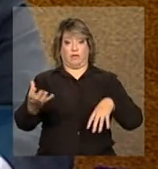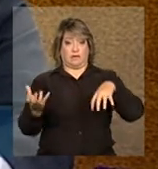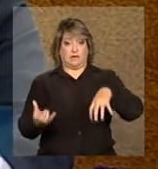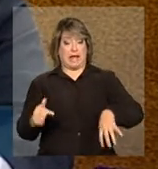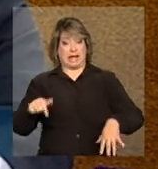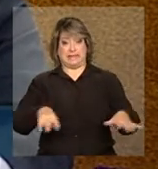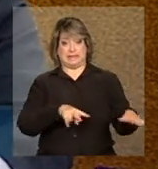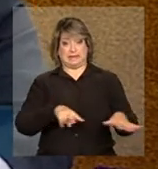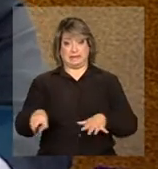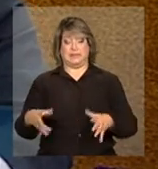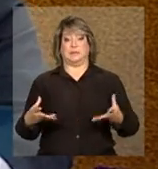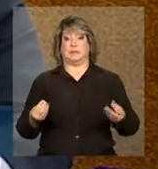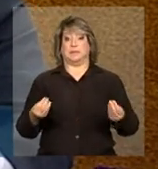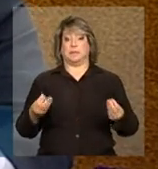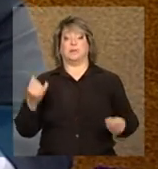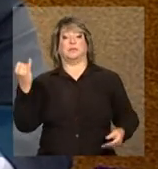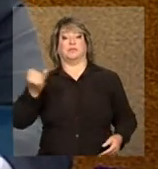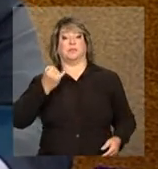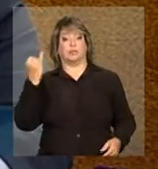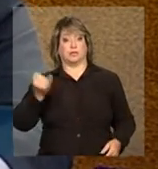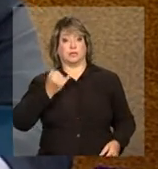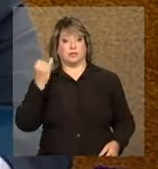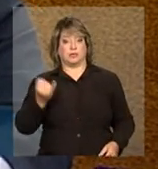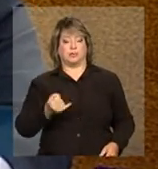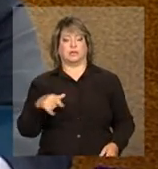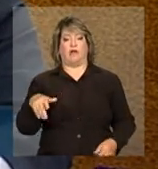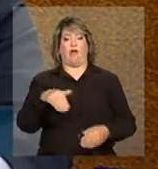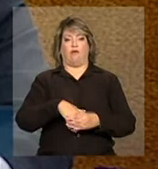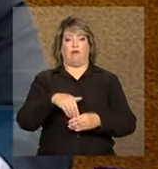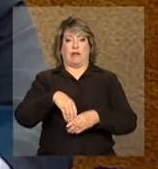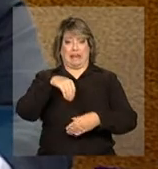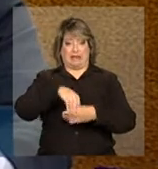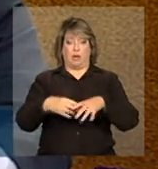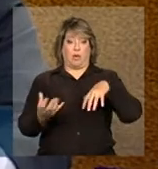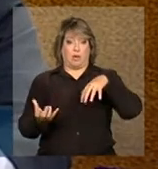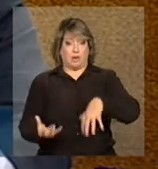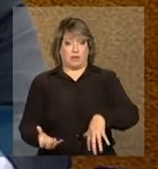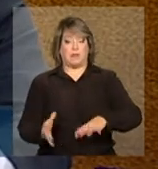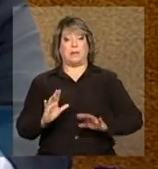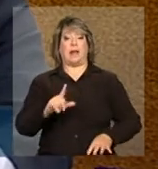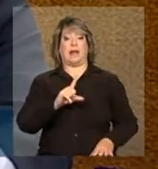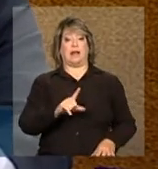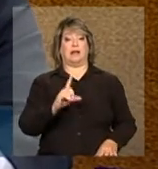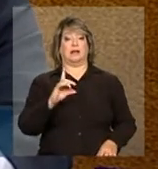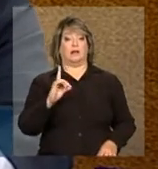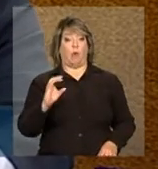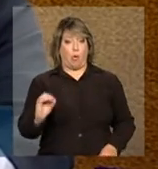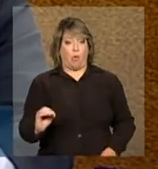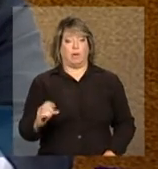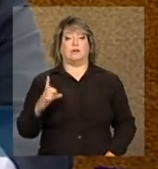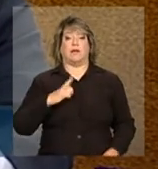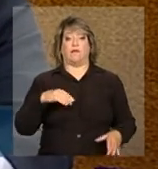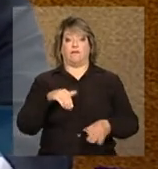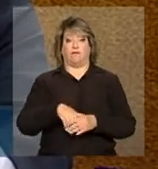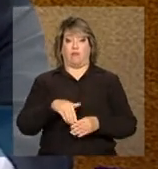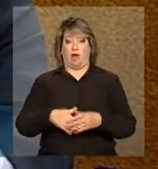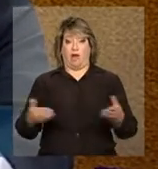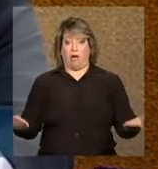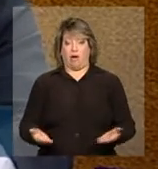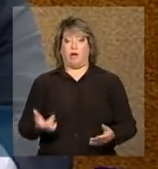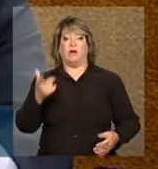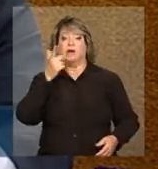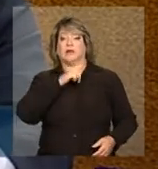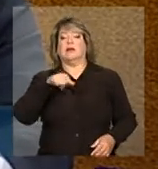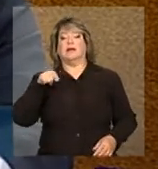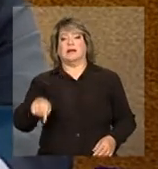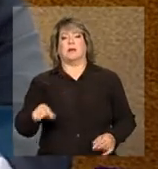semana é bastante, bastante importante, bastante decisiva para a votação lá. Mas a LDO que está sendo votada é uma LDO que foi construída